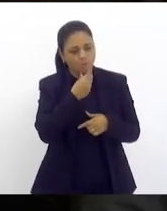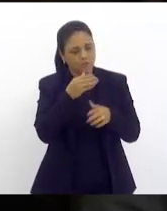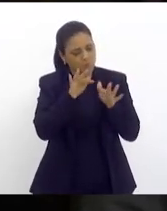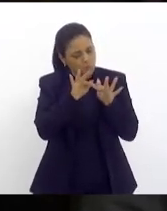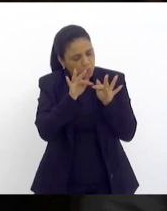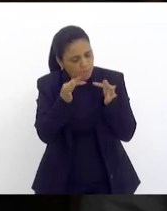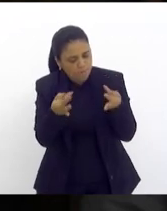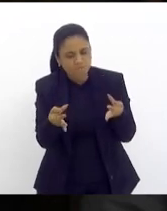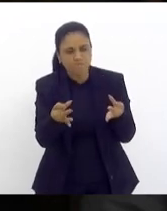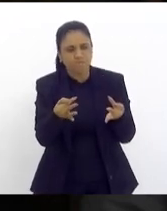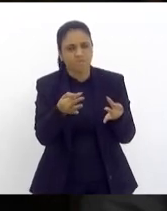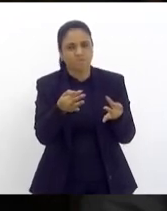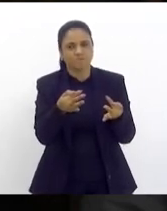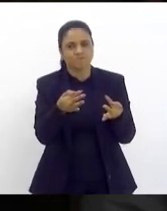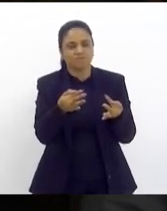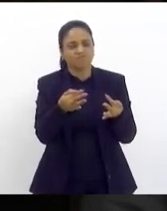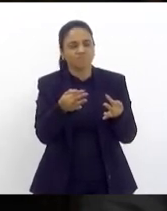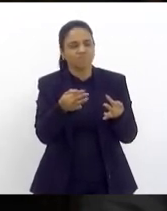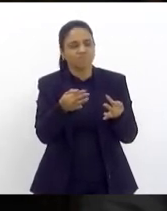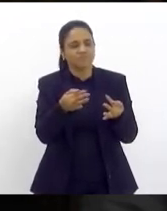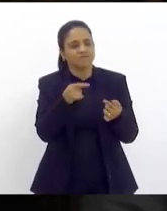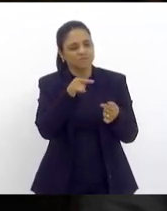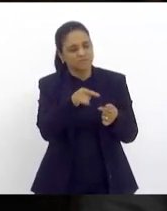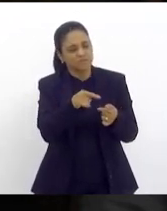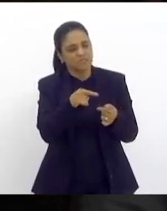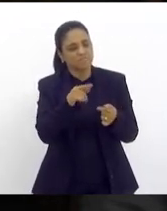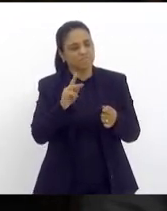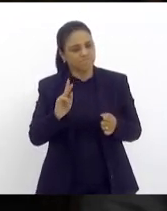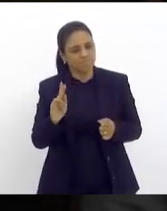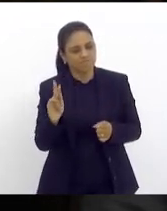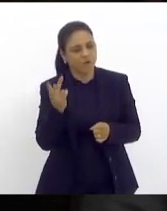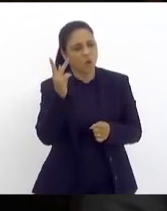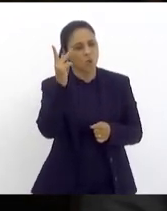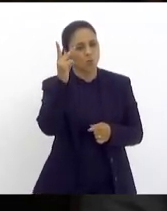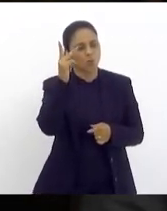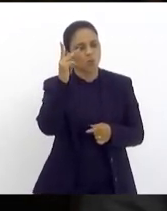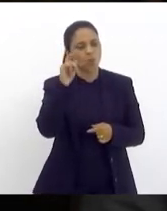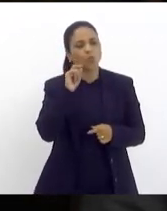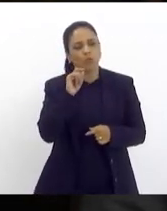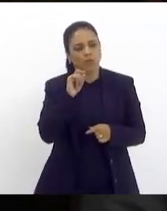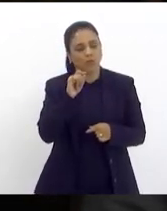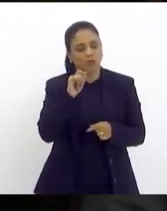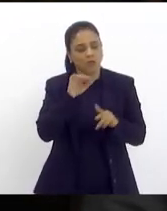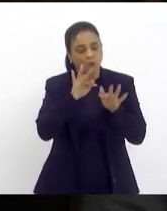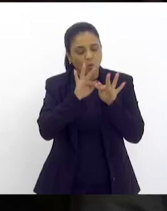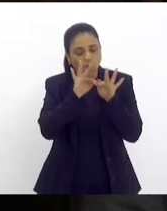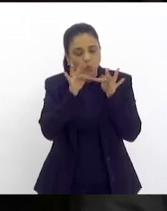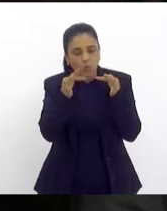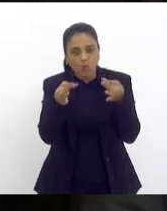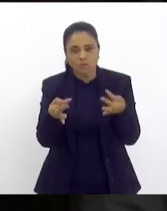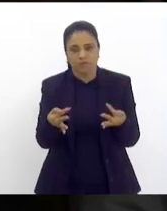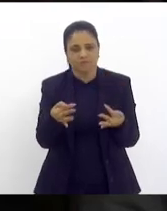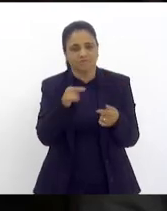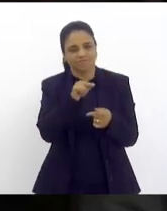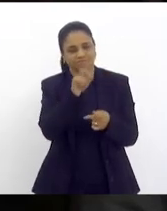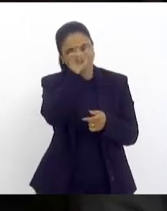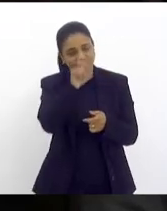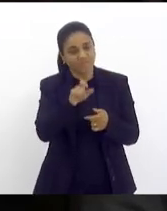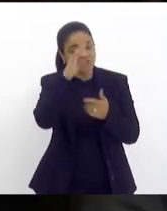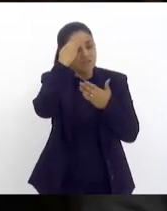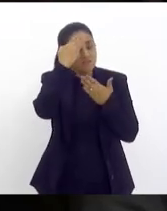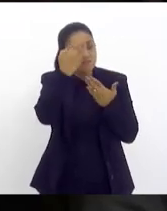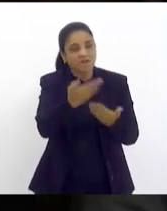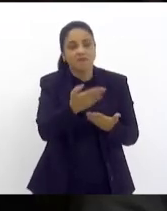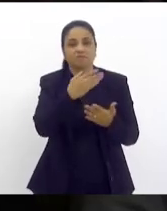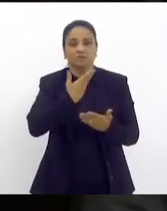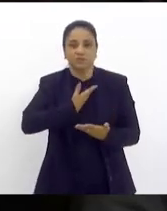humilde. Você tem uma das maiores virtudes que um homem pode ter, que é a humildade. Então, eu sou muito grato por ser o seu